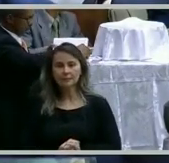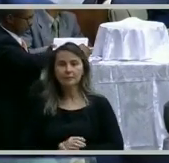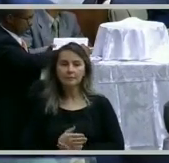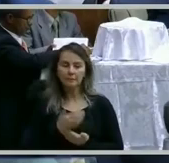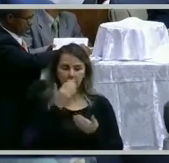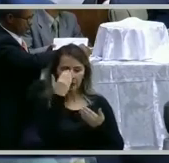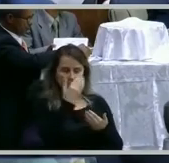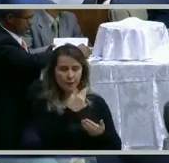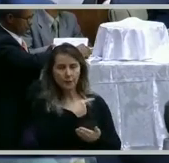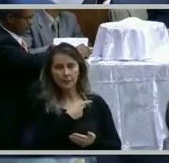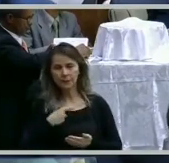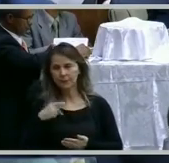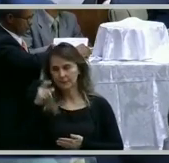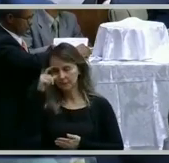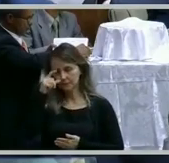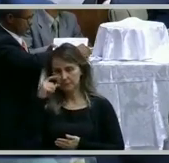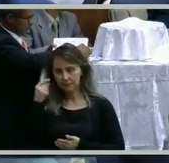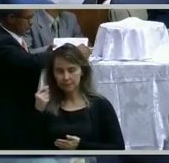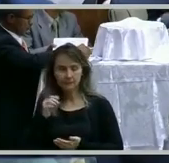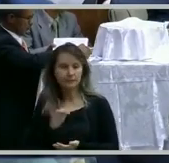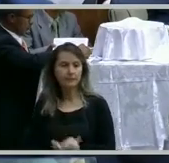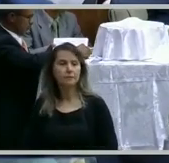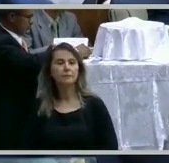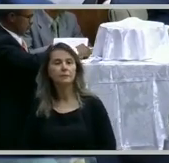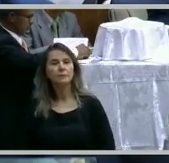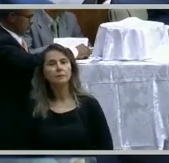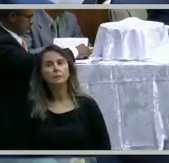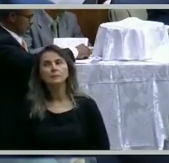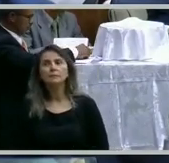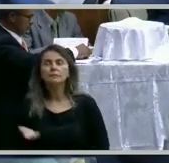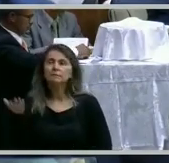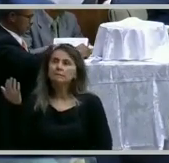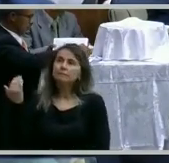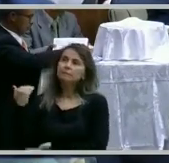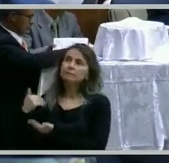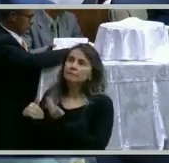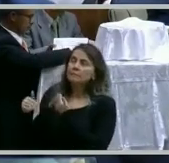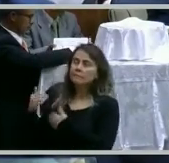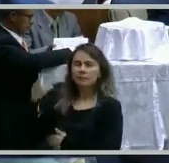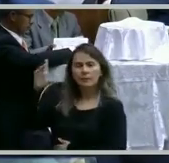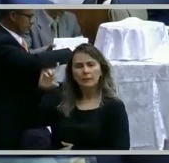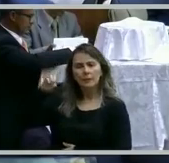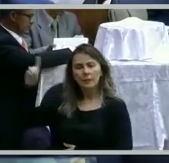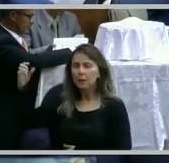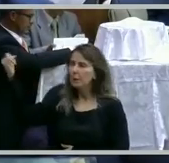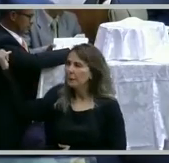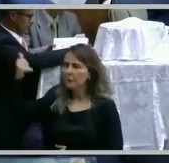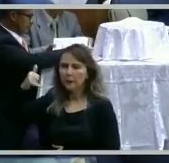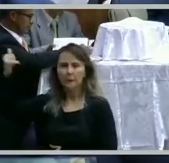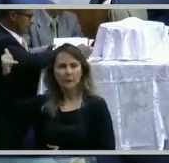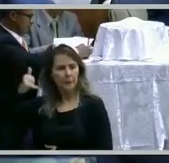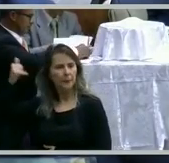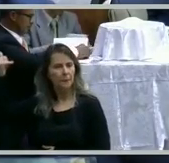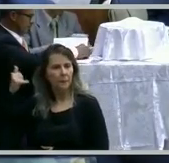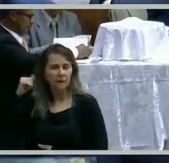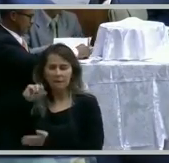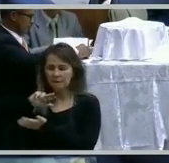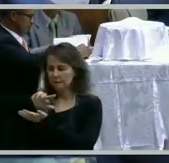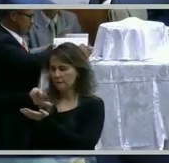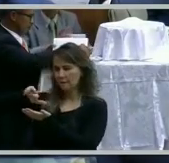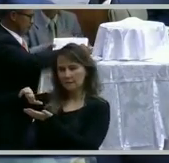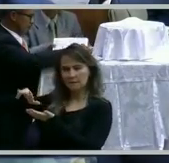pastor. Havendo Deus antigamente falado muitas vezes e de muitas